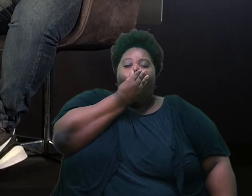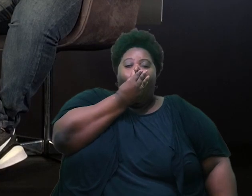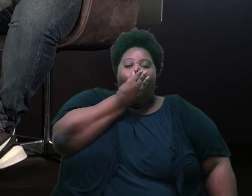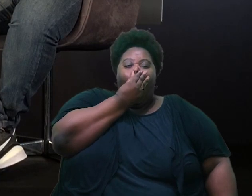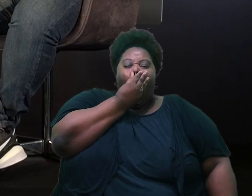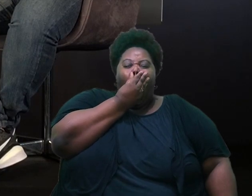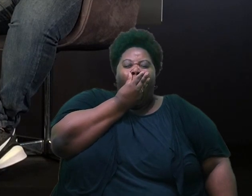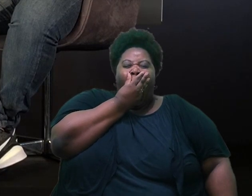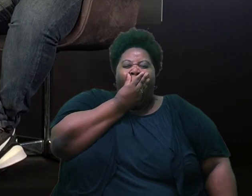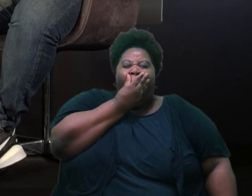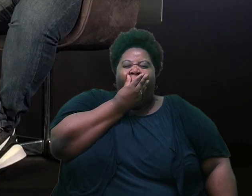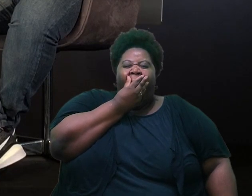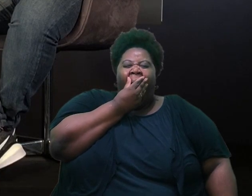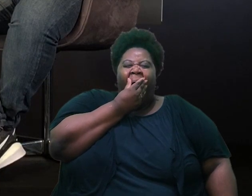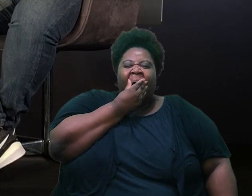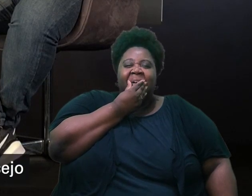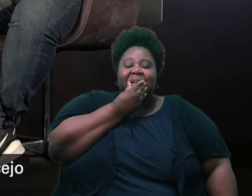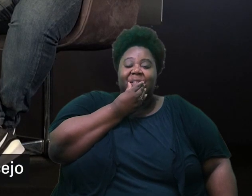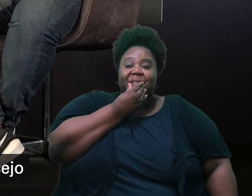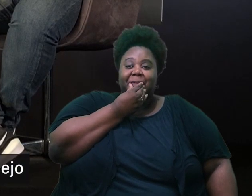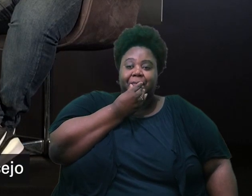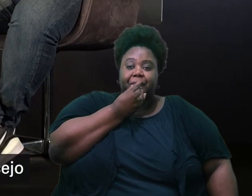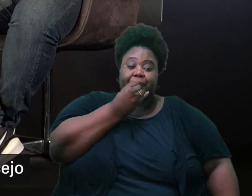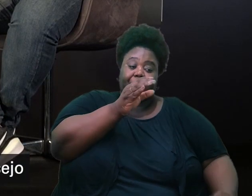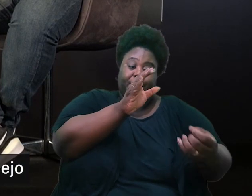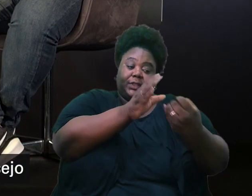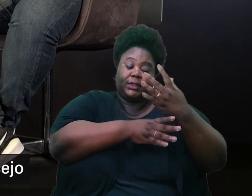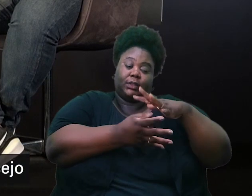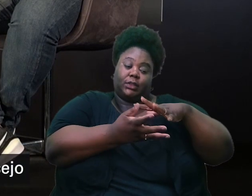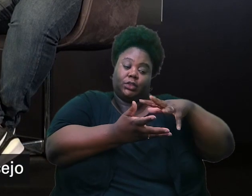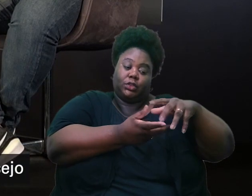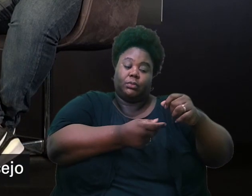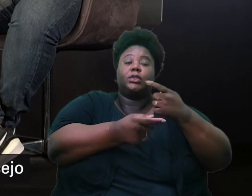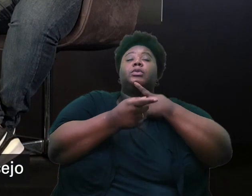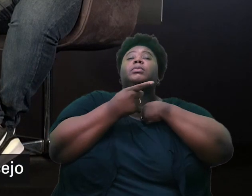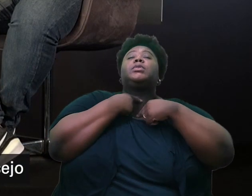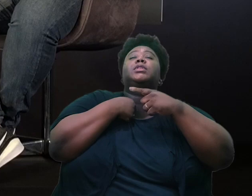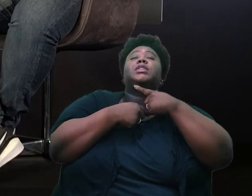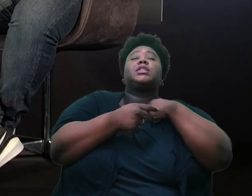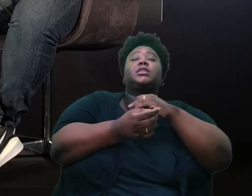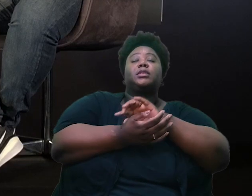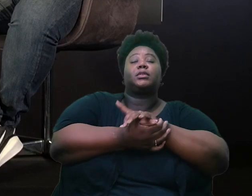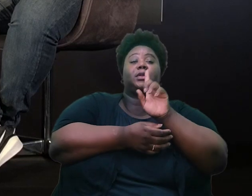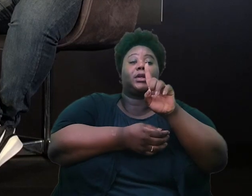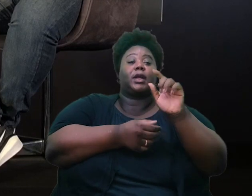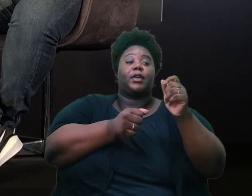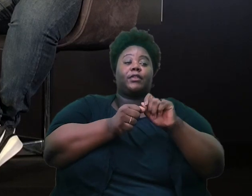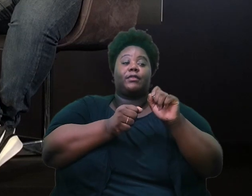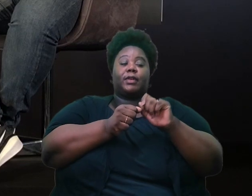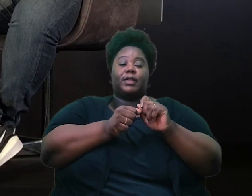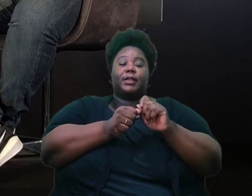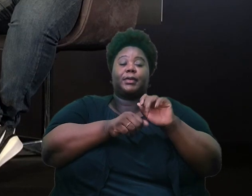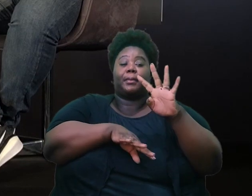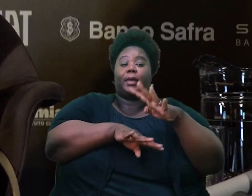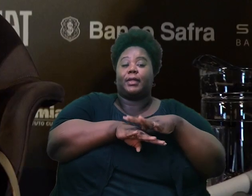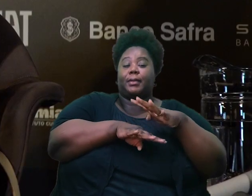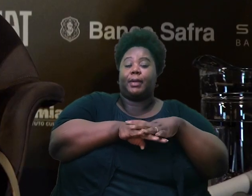mundo que eu amo e adoro. Aliás, eu sempre digo que o meu desejo era fazer matemática